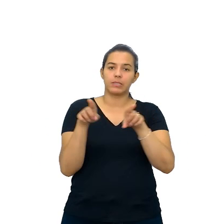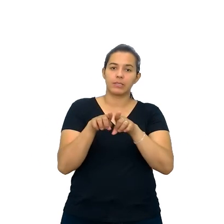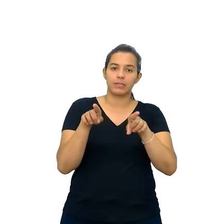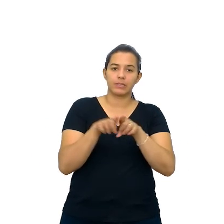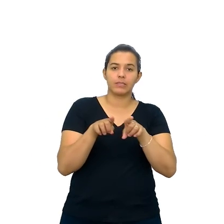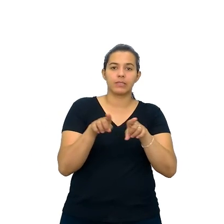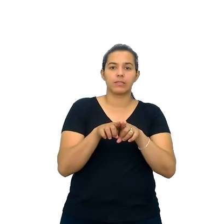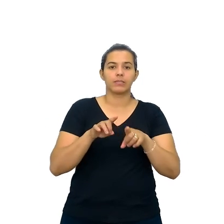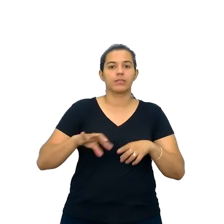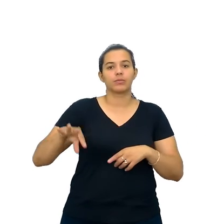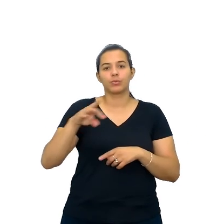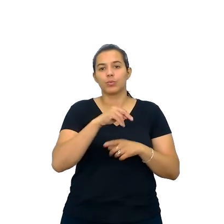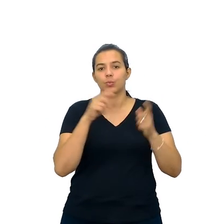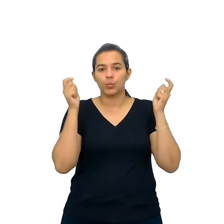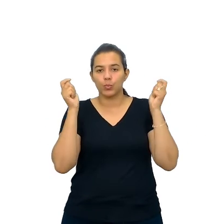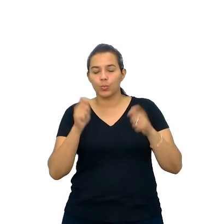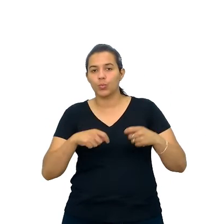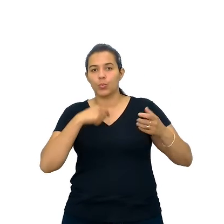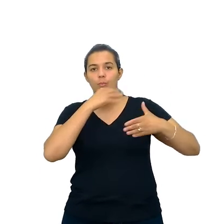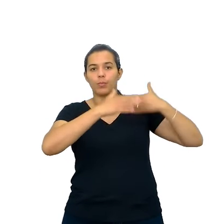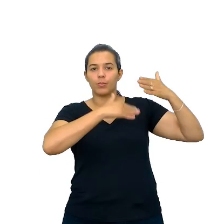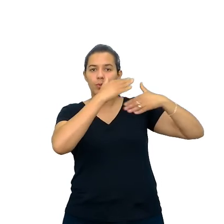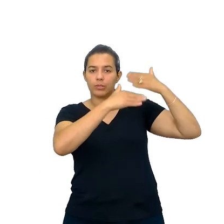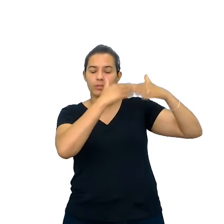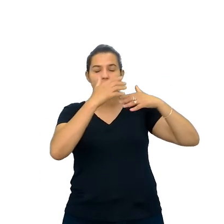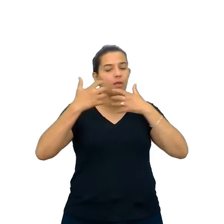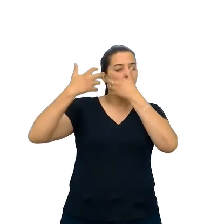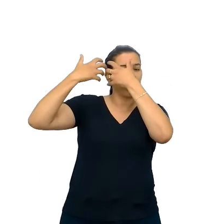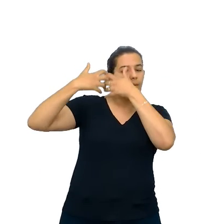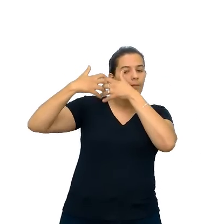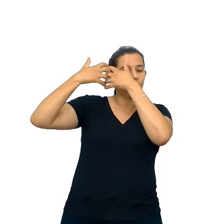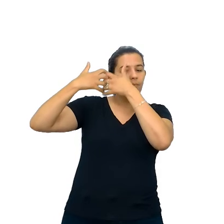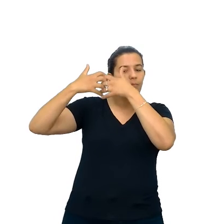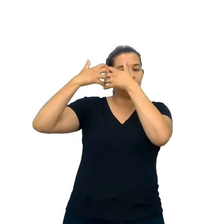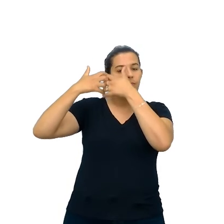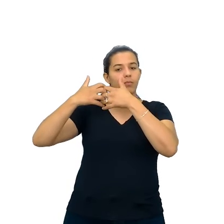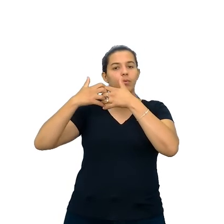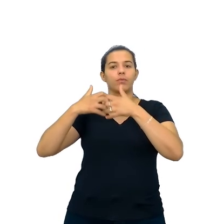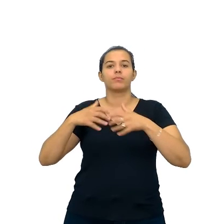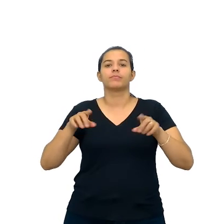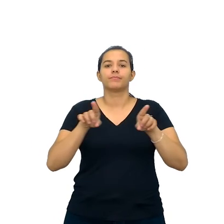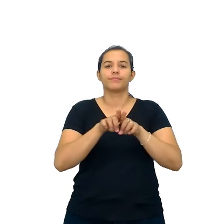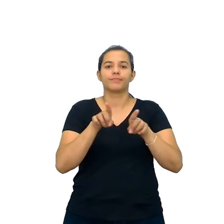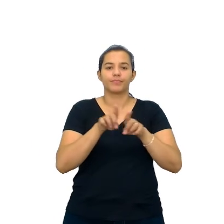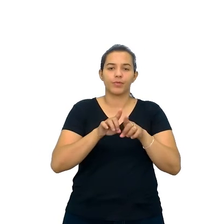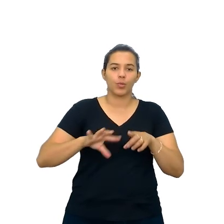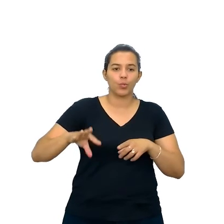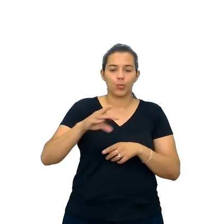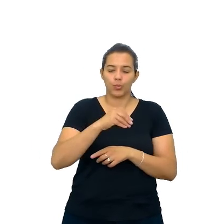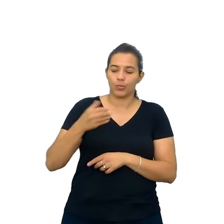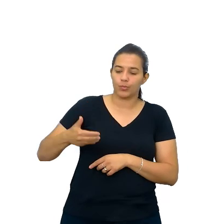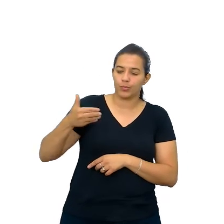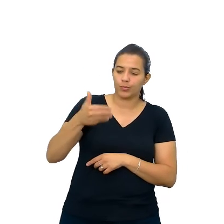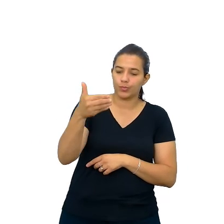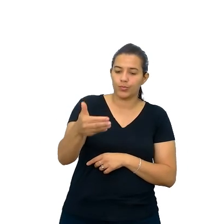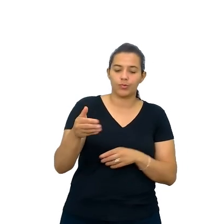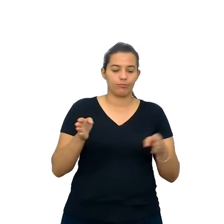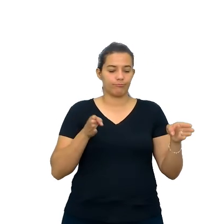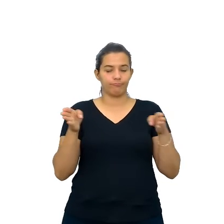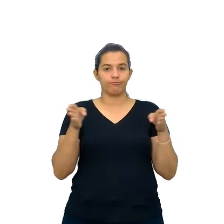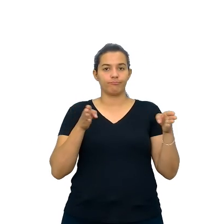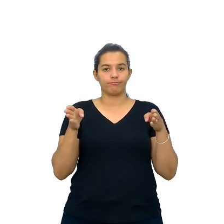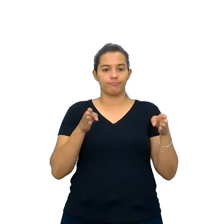nosso processo de memória de trabalho está funcionando a todo momento.